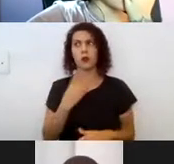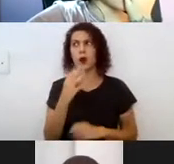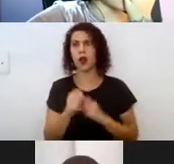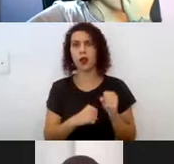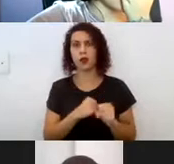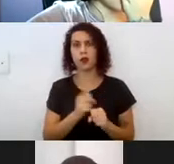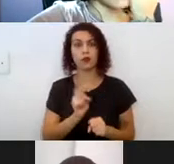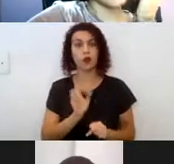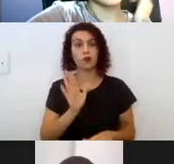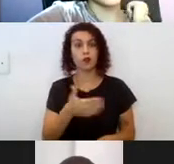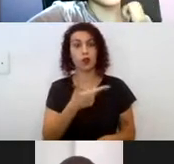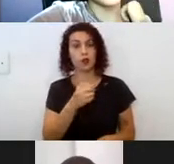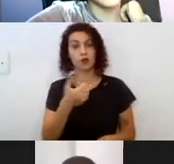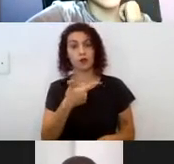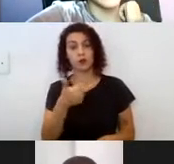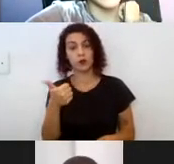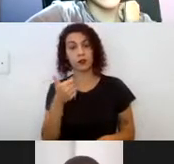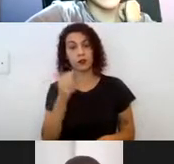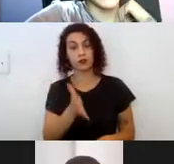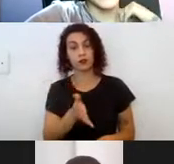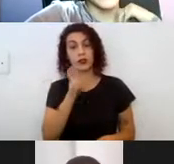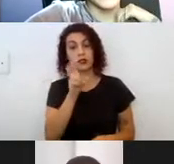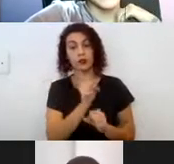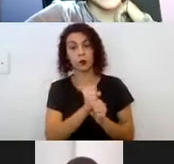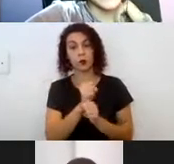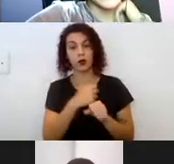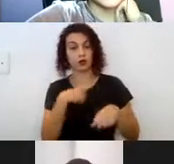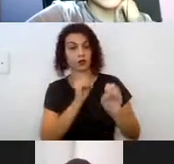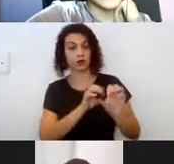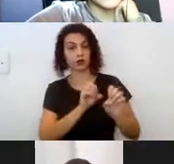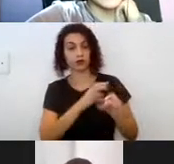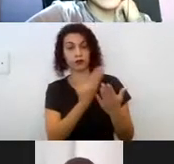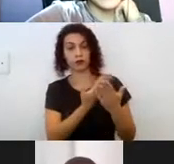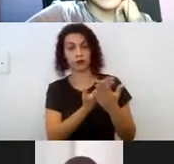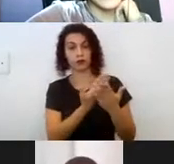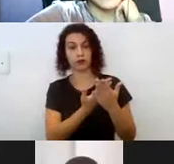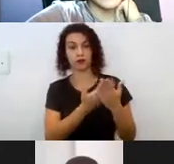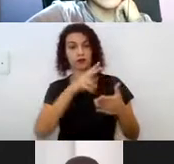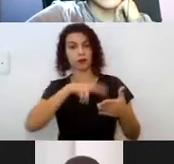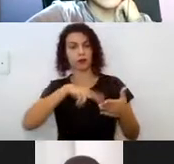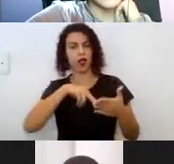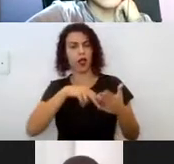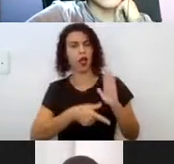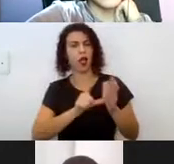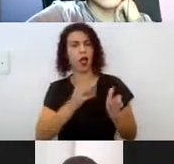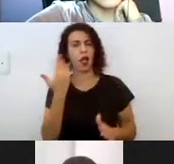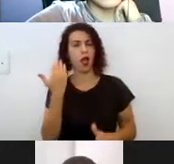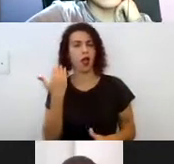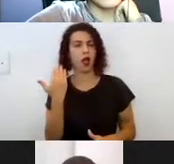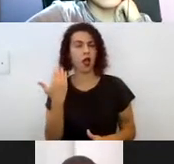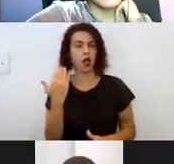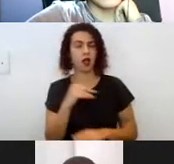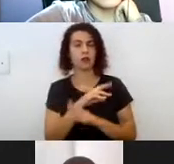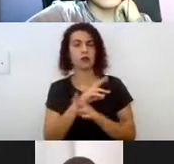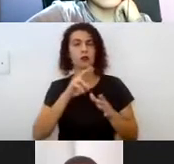anos depois não já 2021 tem cinco anos que eu dei essa aula já lendo um pouquinho antes o conceito de 10